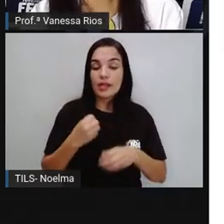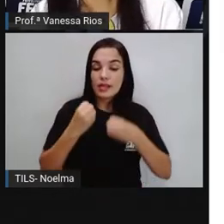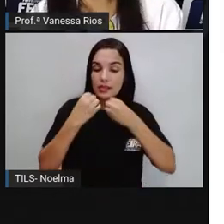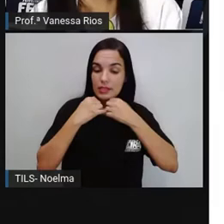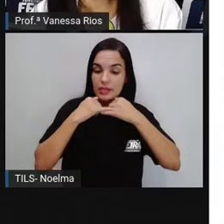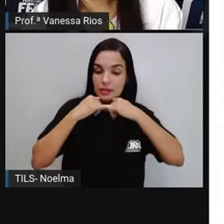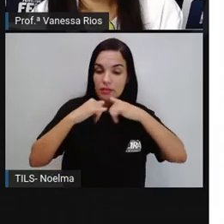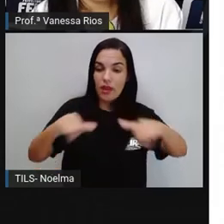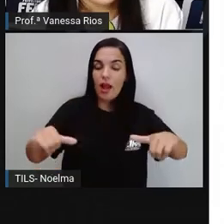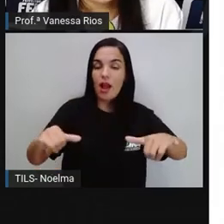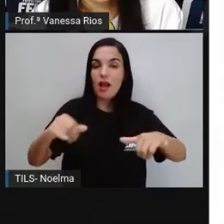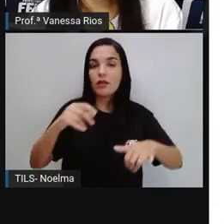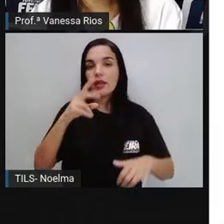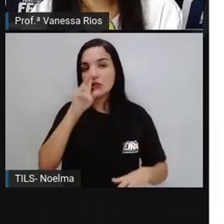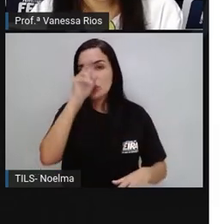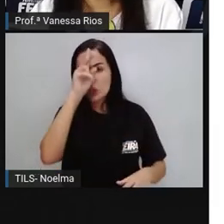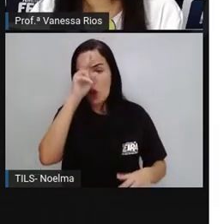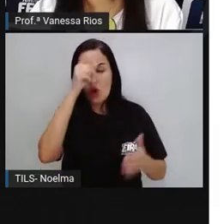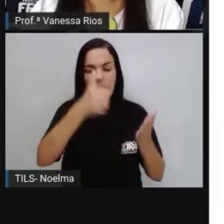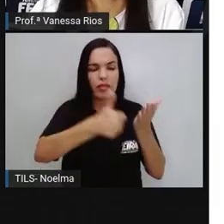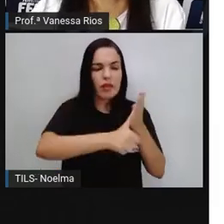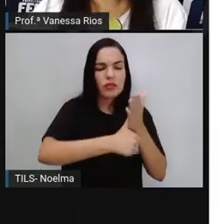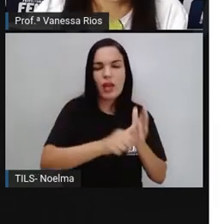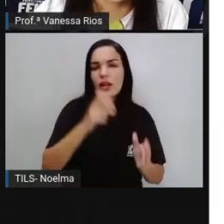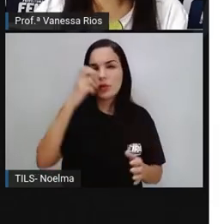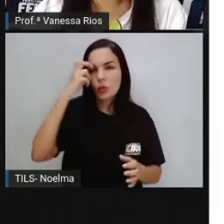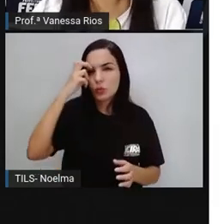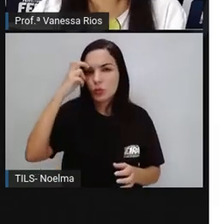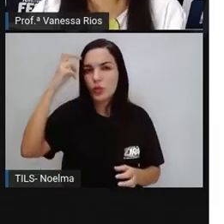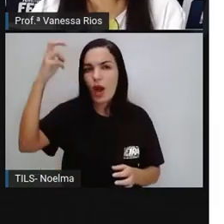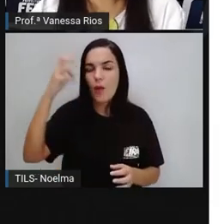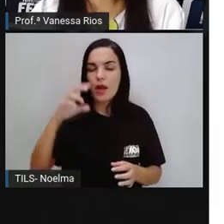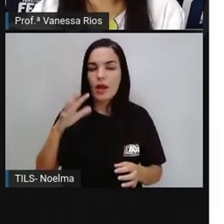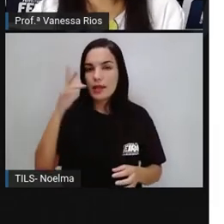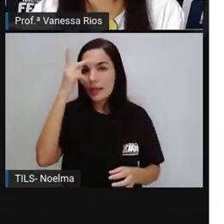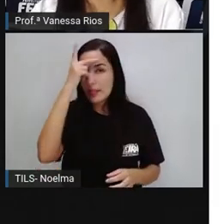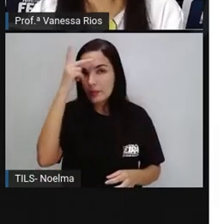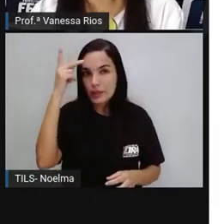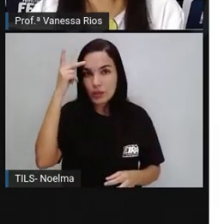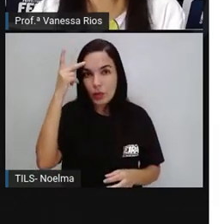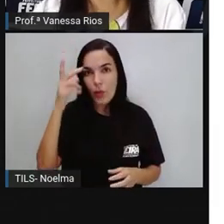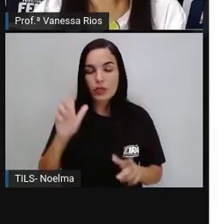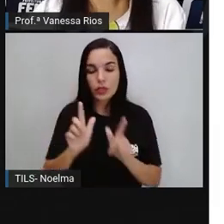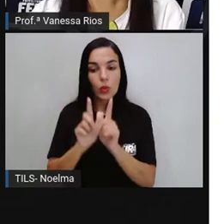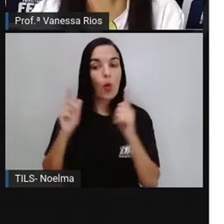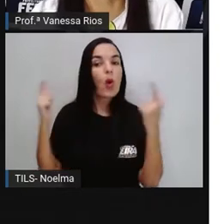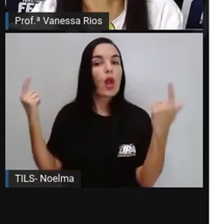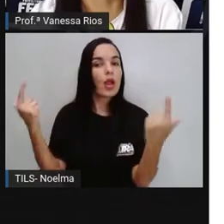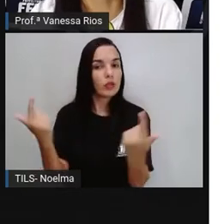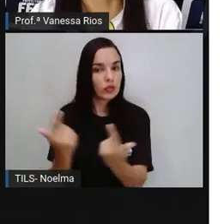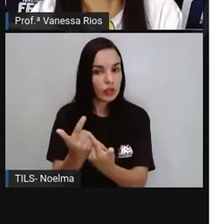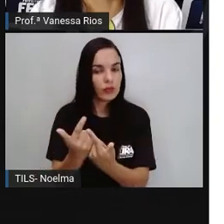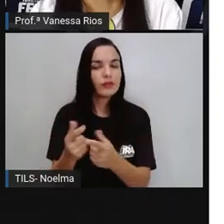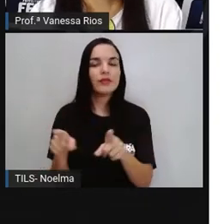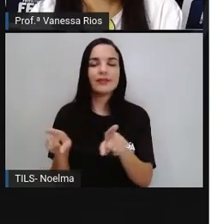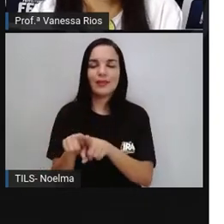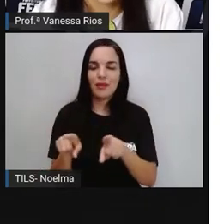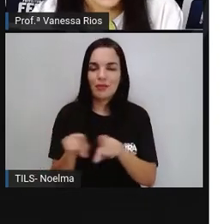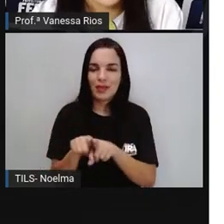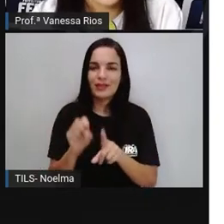e formando a identidade histórica, cultural das pessoas, do coletivo, dos